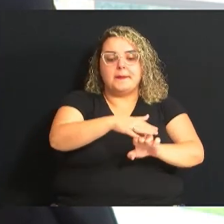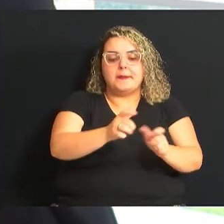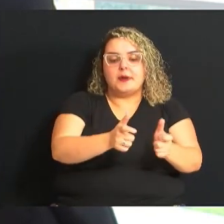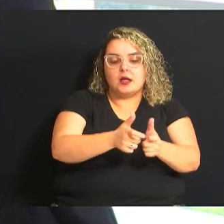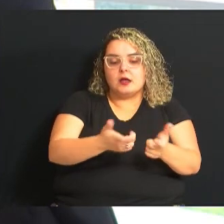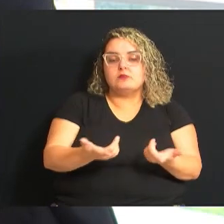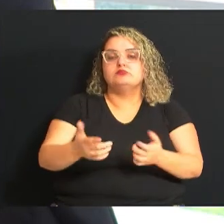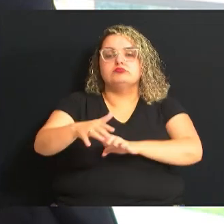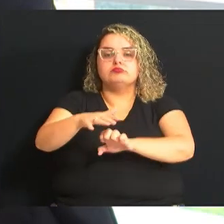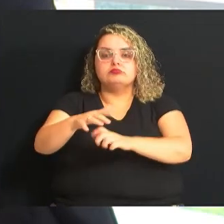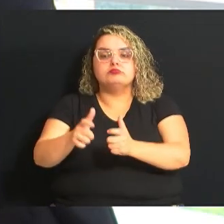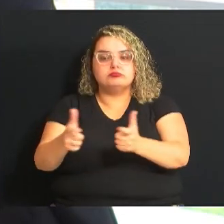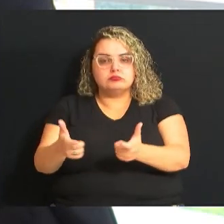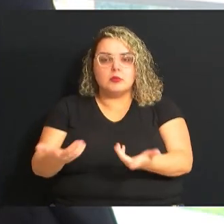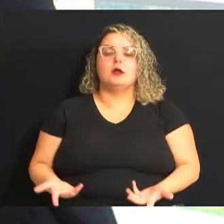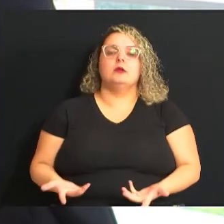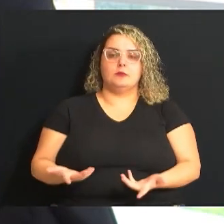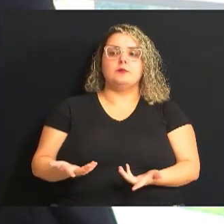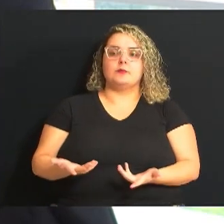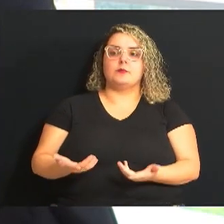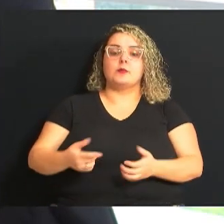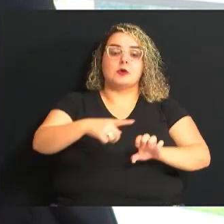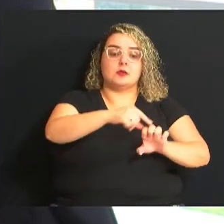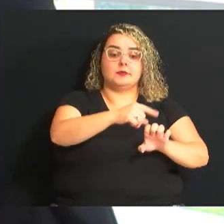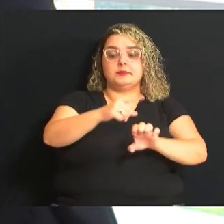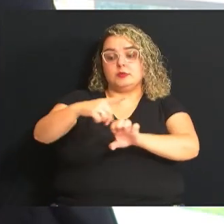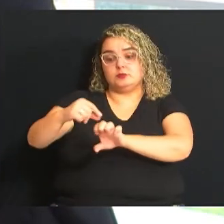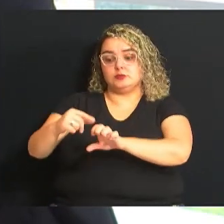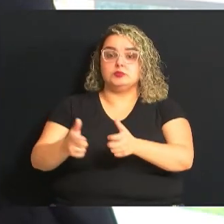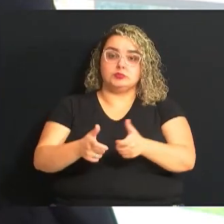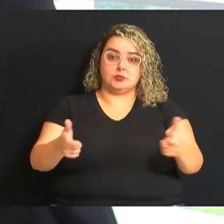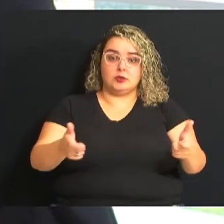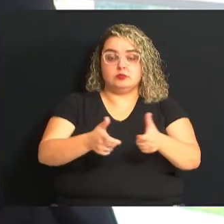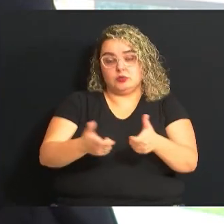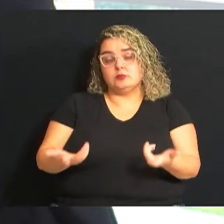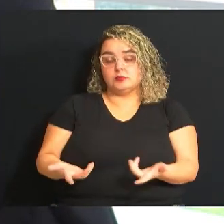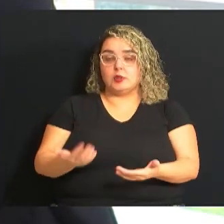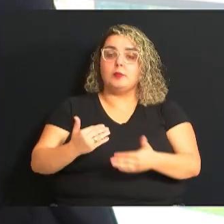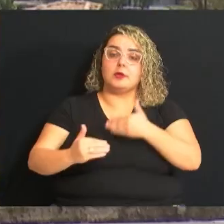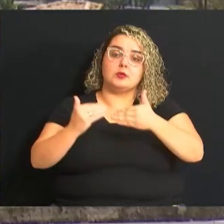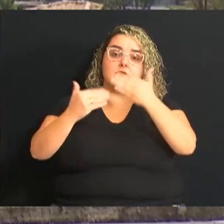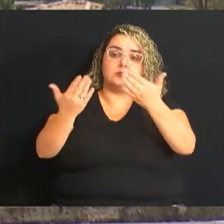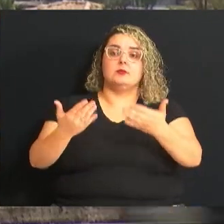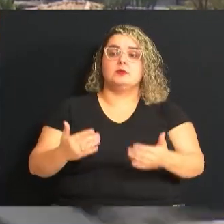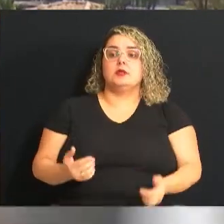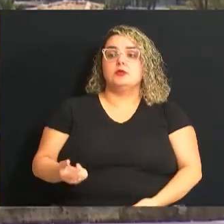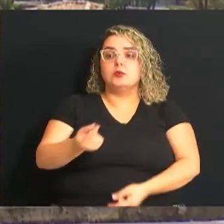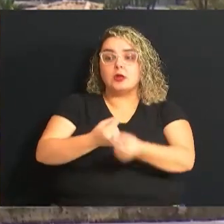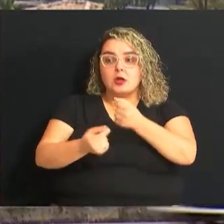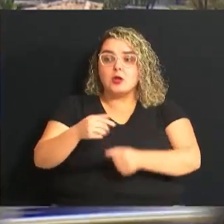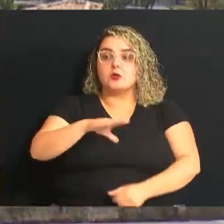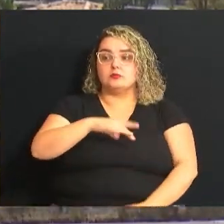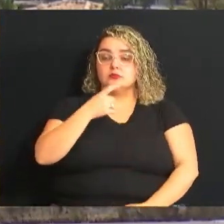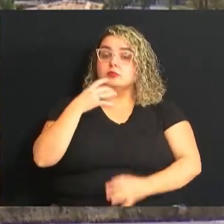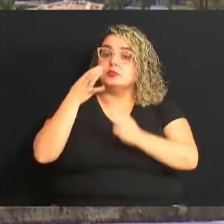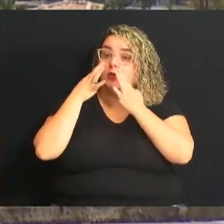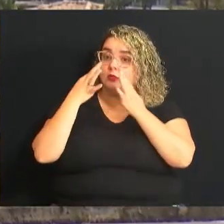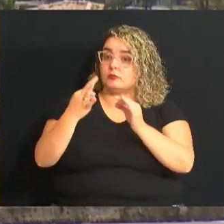que precisava de alteração. Nós colocamos uma exigência de uma doca para cada 500 metros quadrados de área total. E